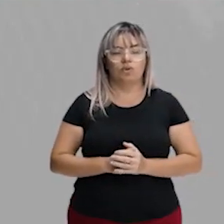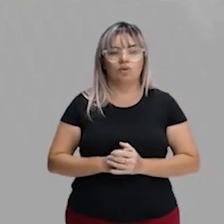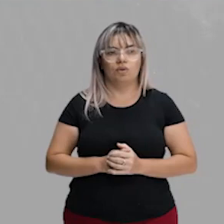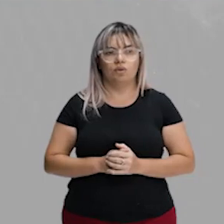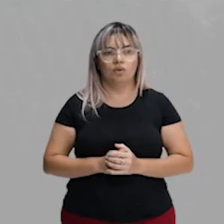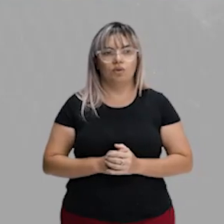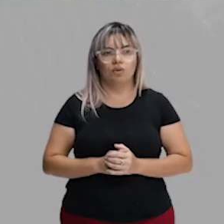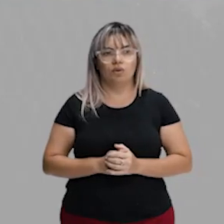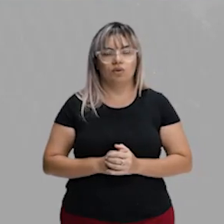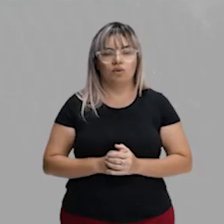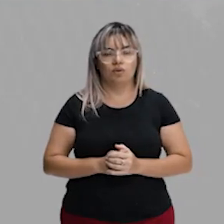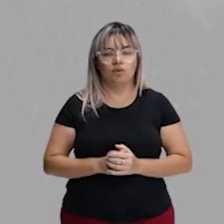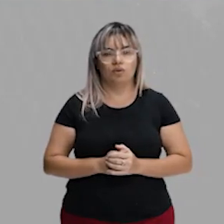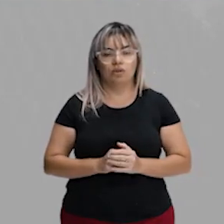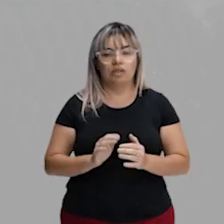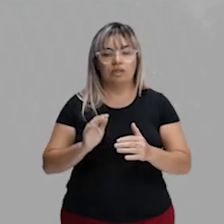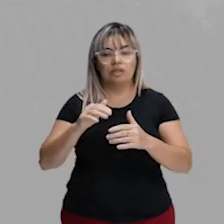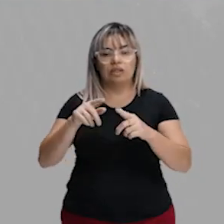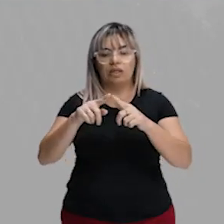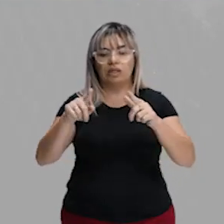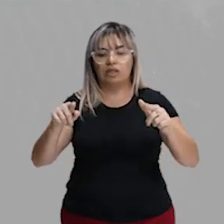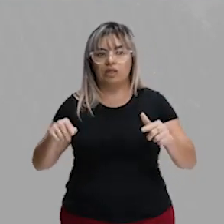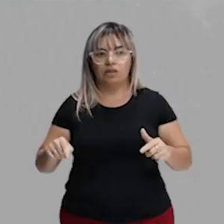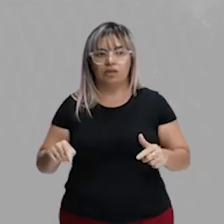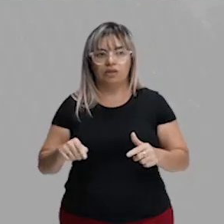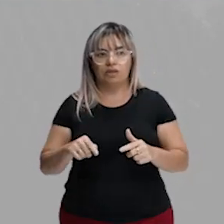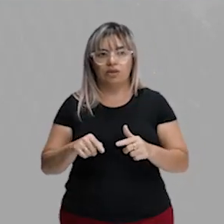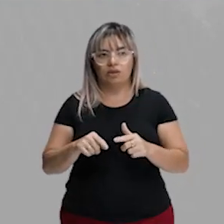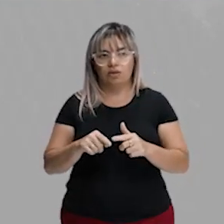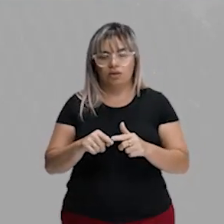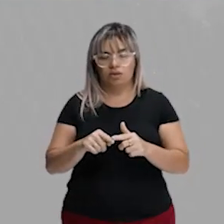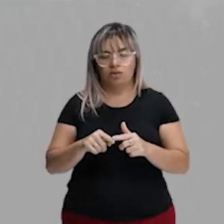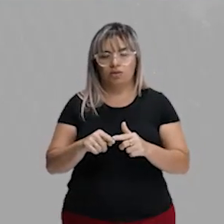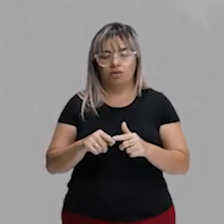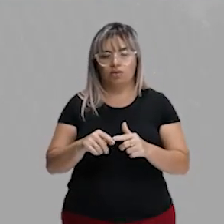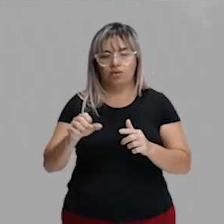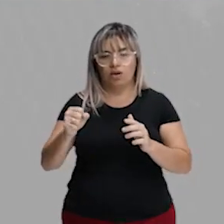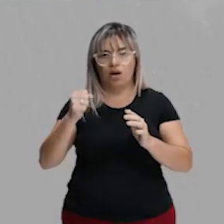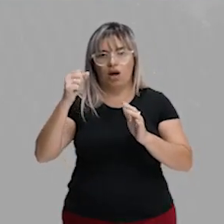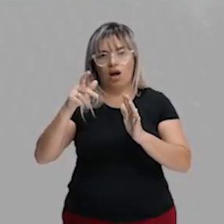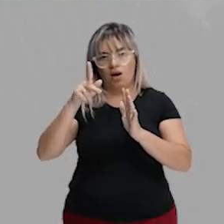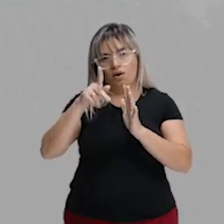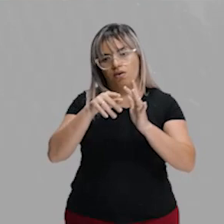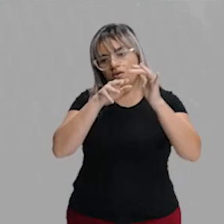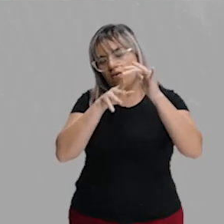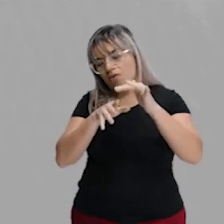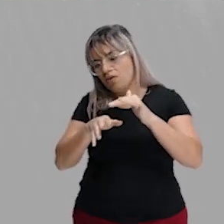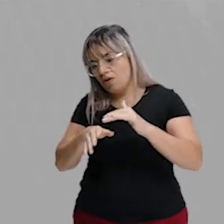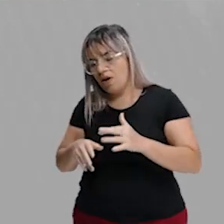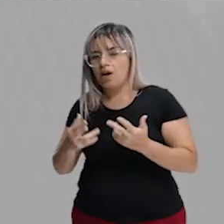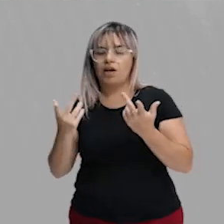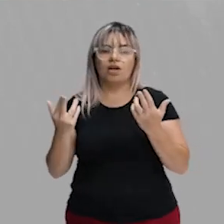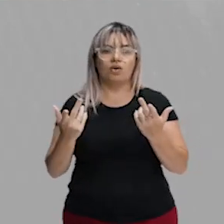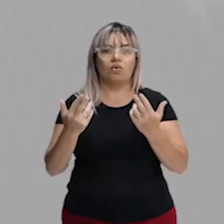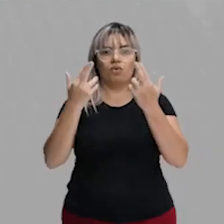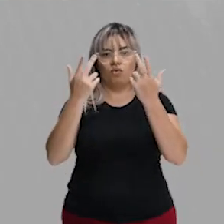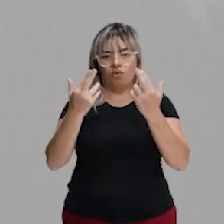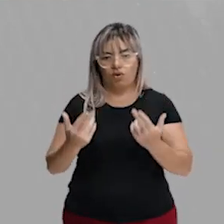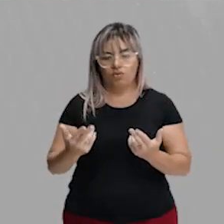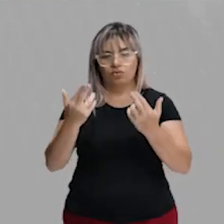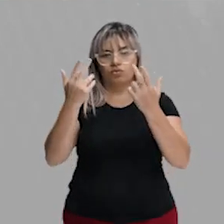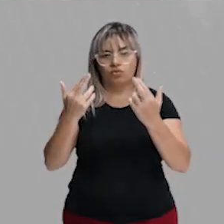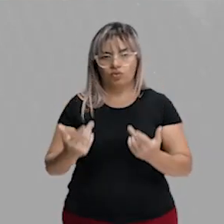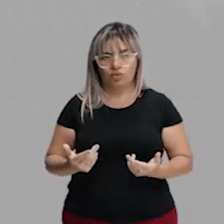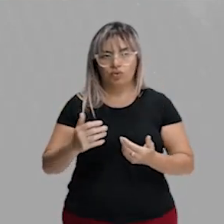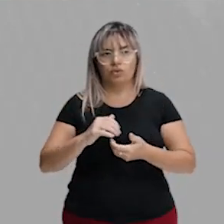potência dissipada, ela é a mesma, ó, do nosso gerador, certo?